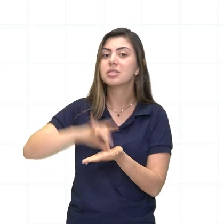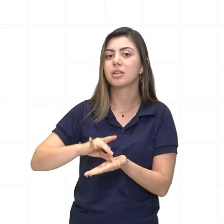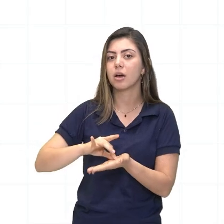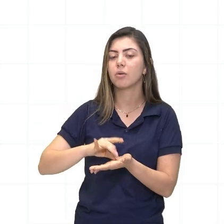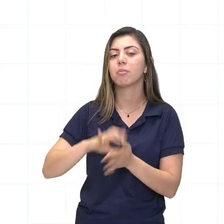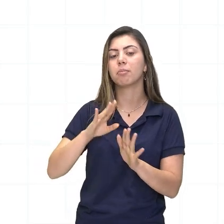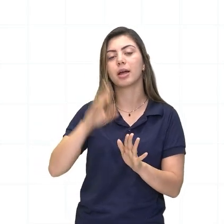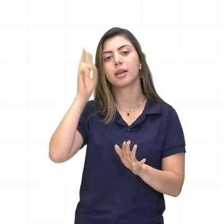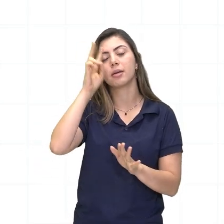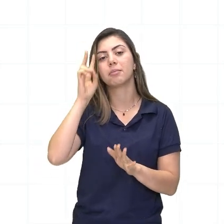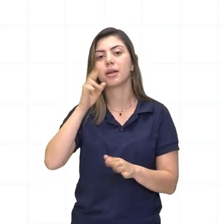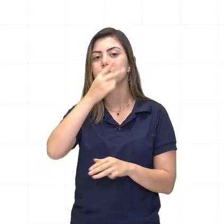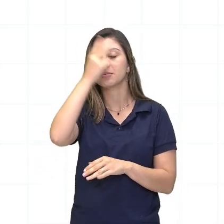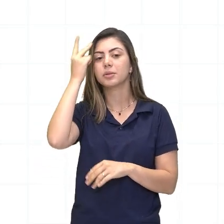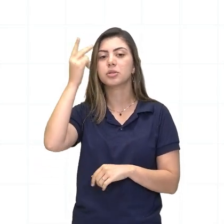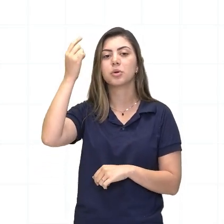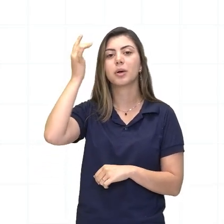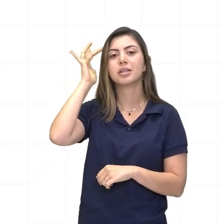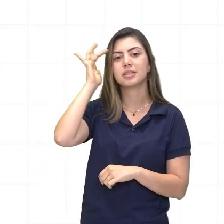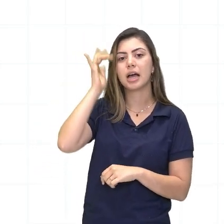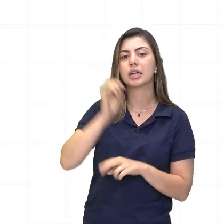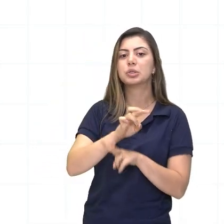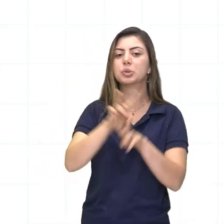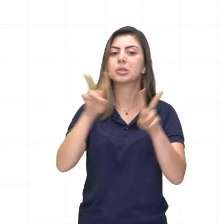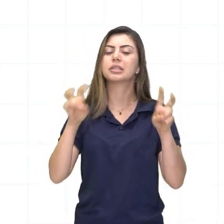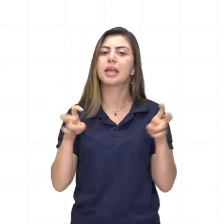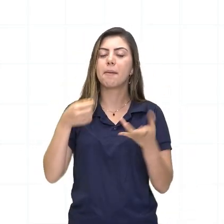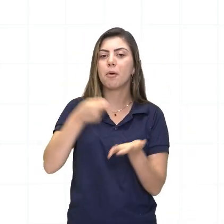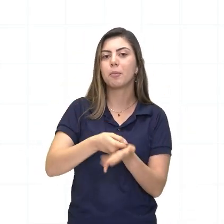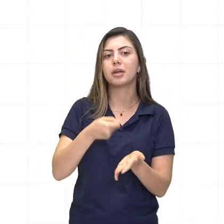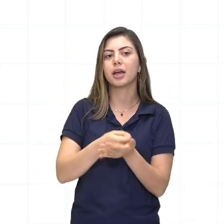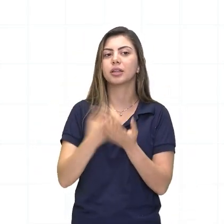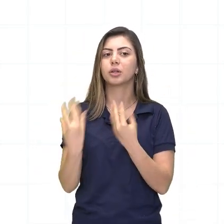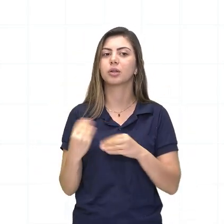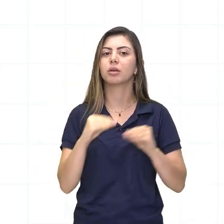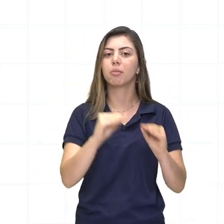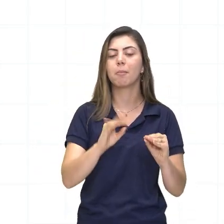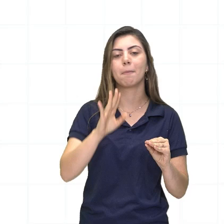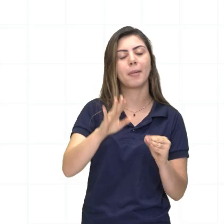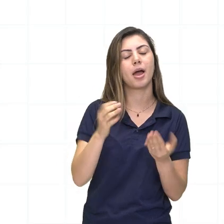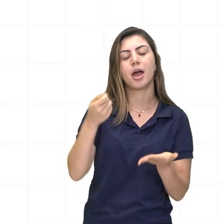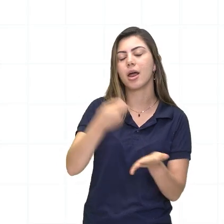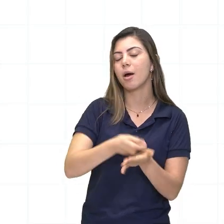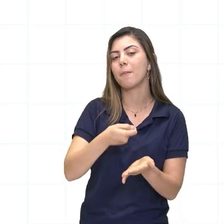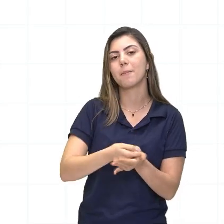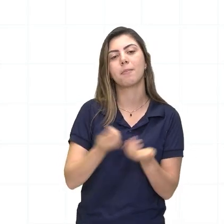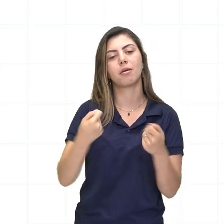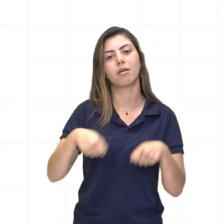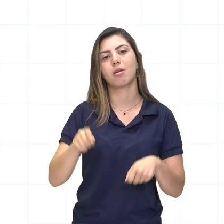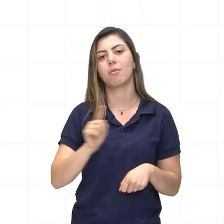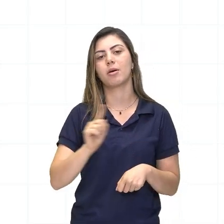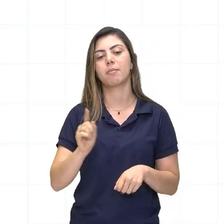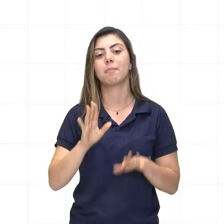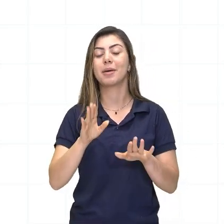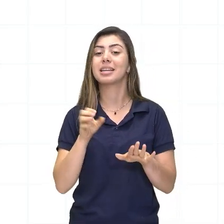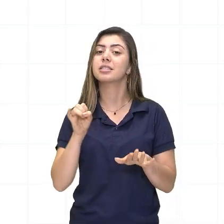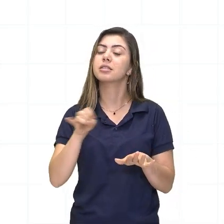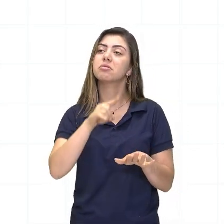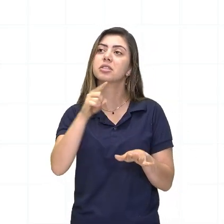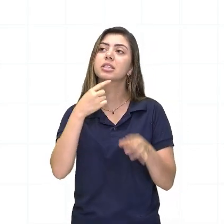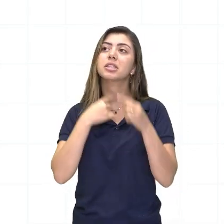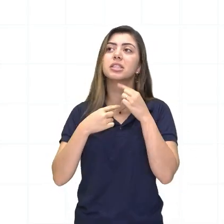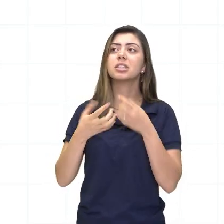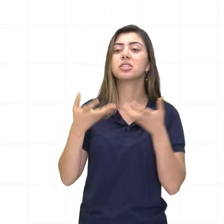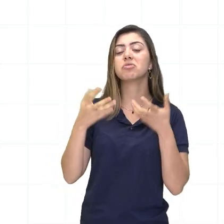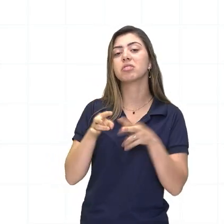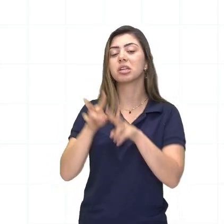muita gente acha que o título é obrigatório, não é? O título não é obrigatório, mas claro que se você quiser, né, colocar